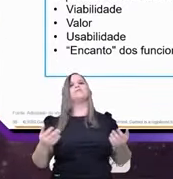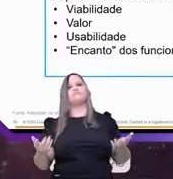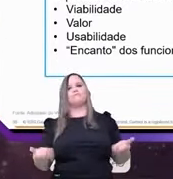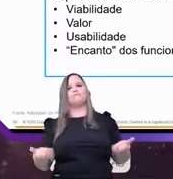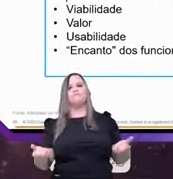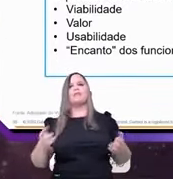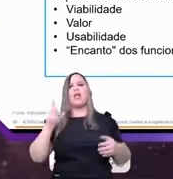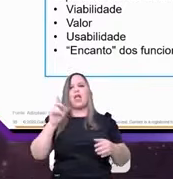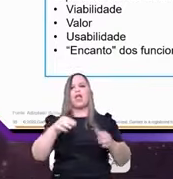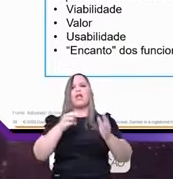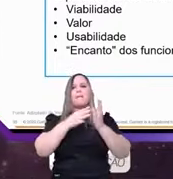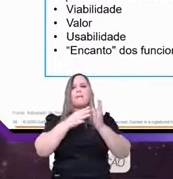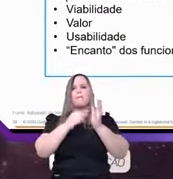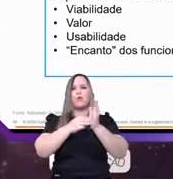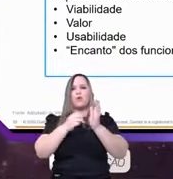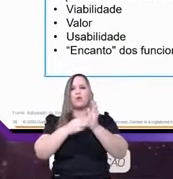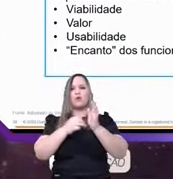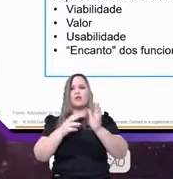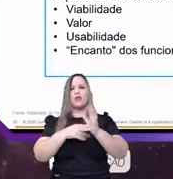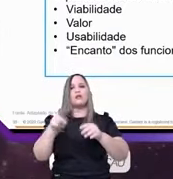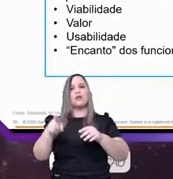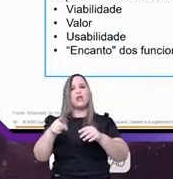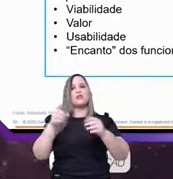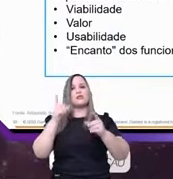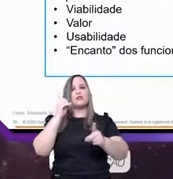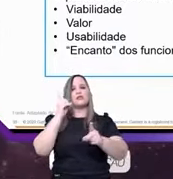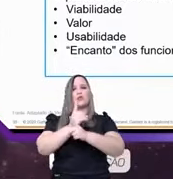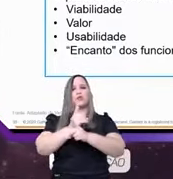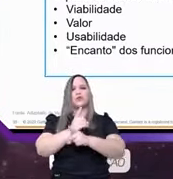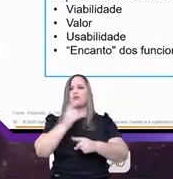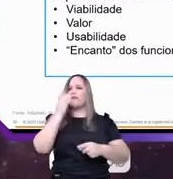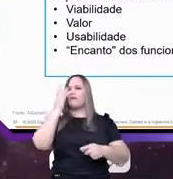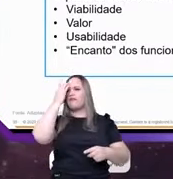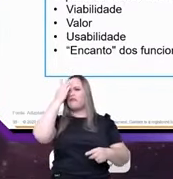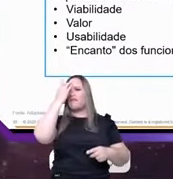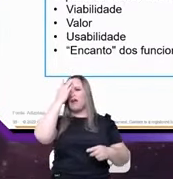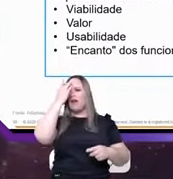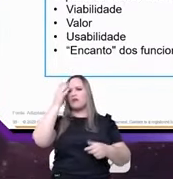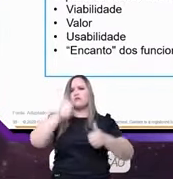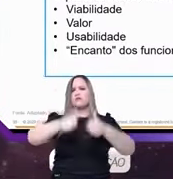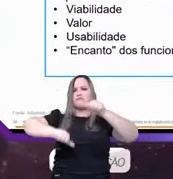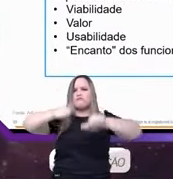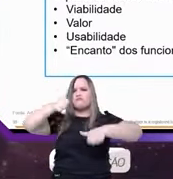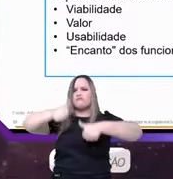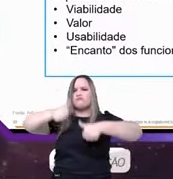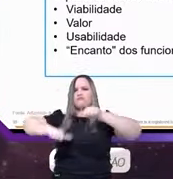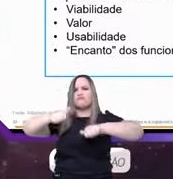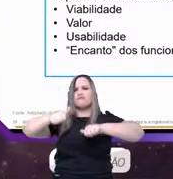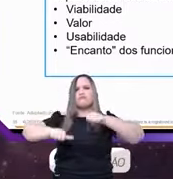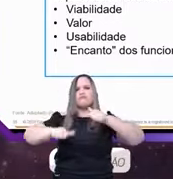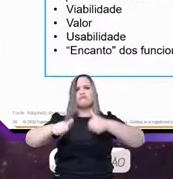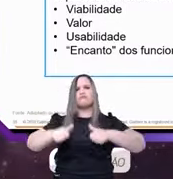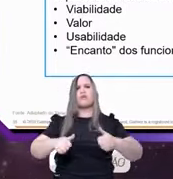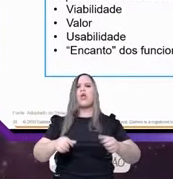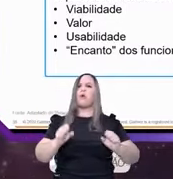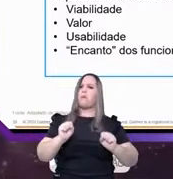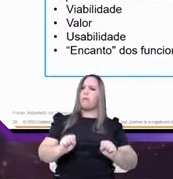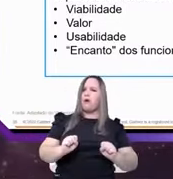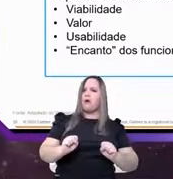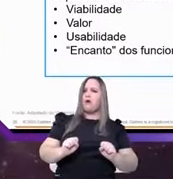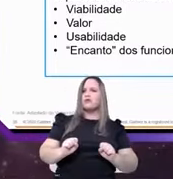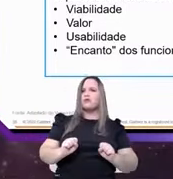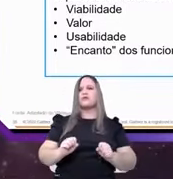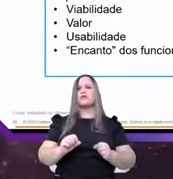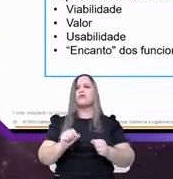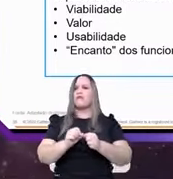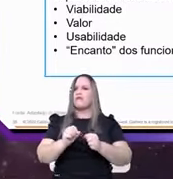modelo que eles encontraram rapidamente para quê? Para avaliar se eu posso fazer, como eu posso